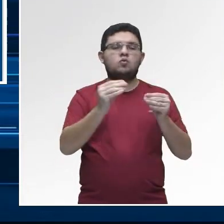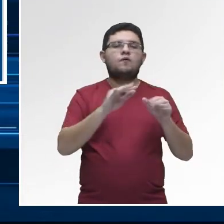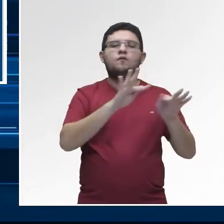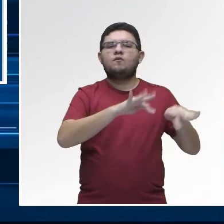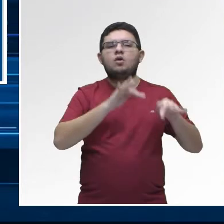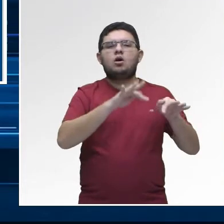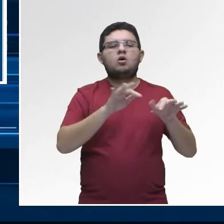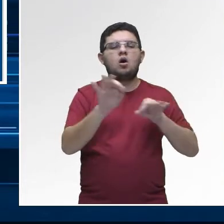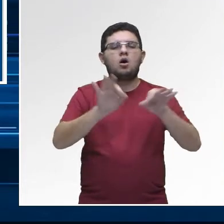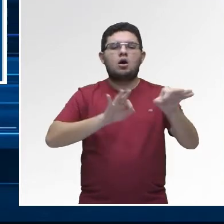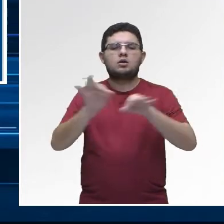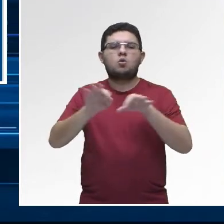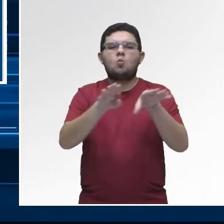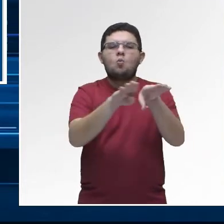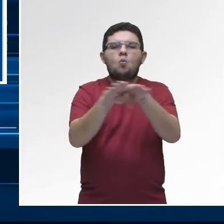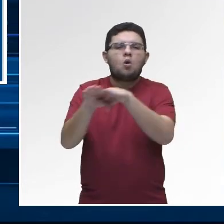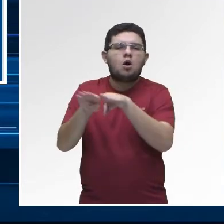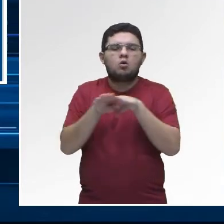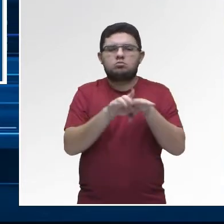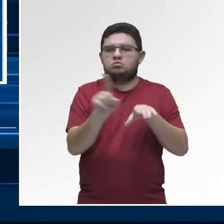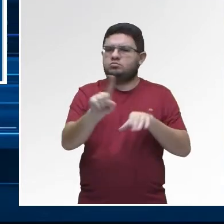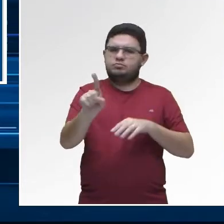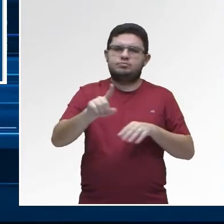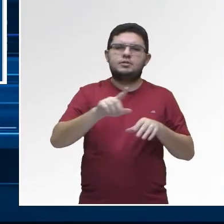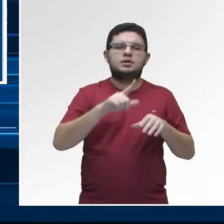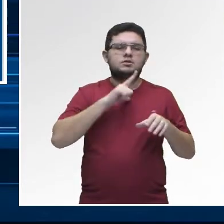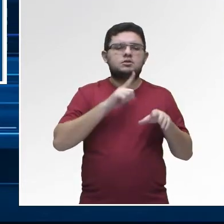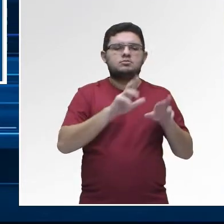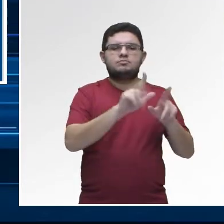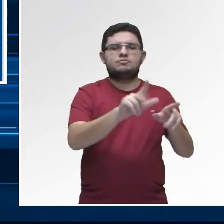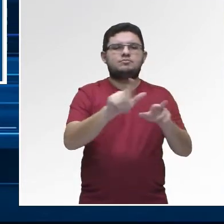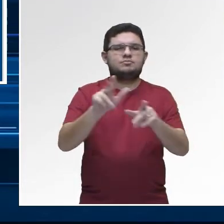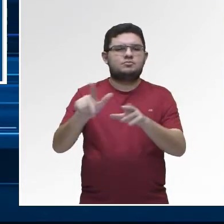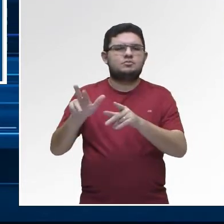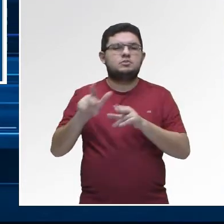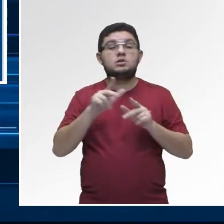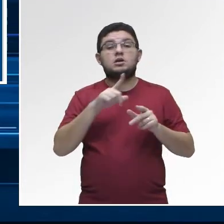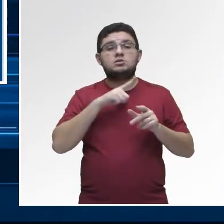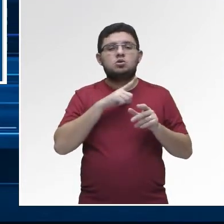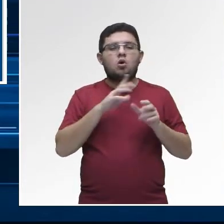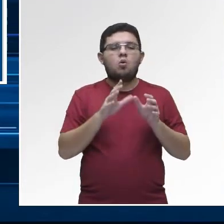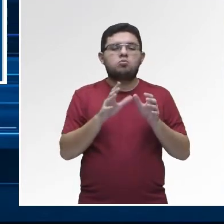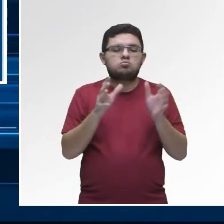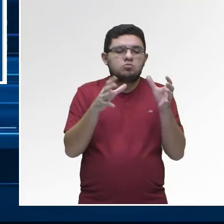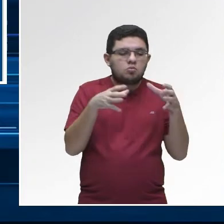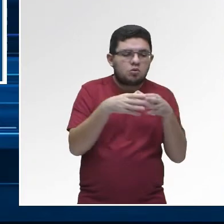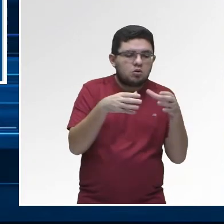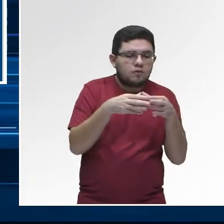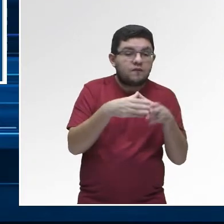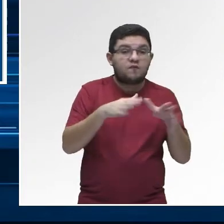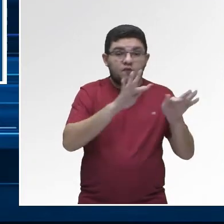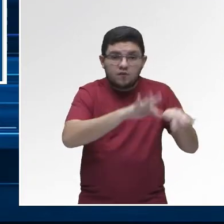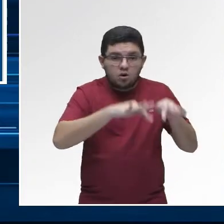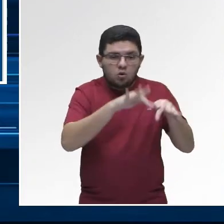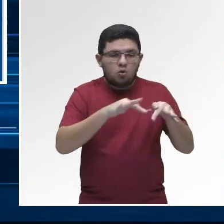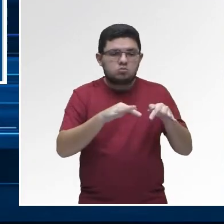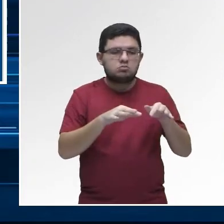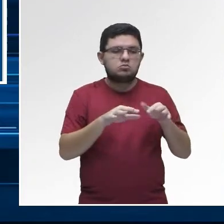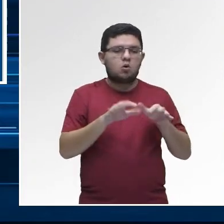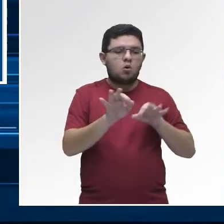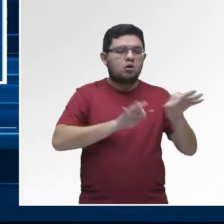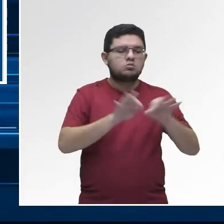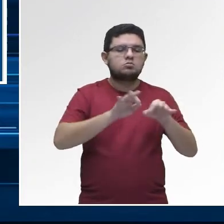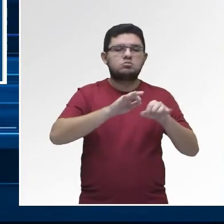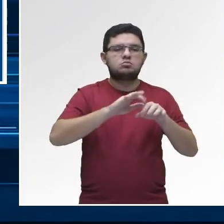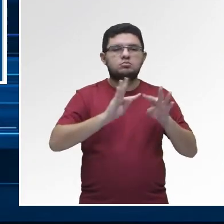Então, existia uma organização que era mais ou menos geral para todos, mas aí de acordo com cada